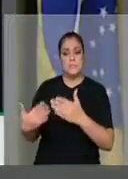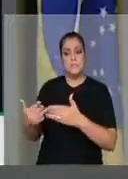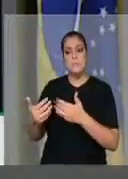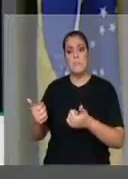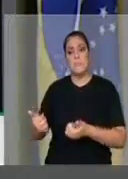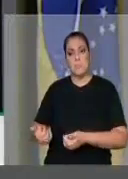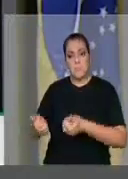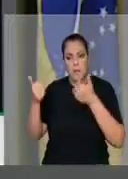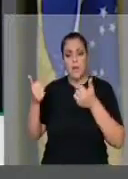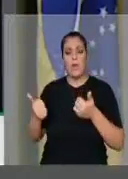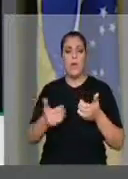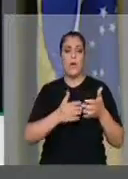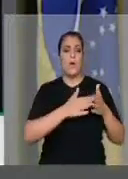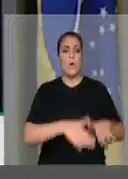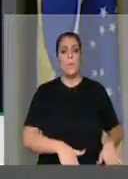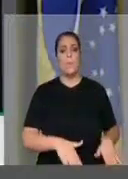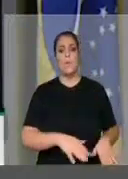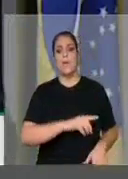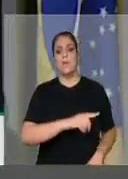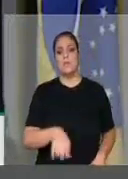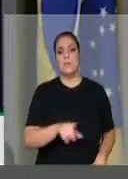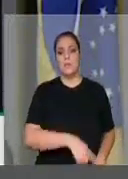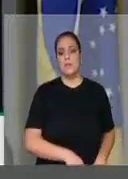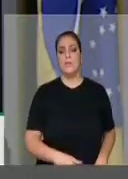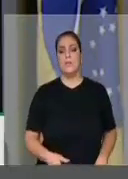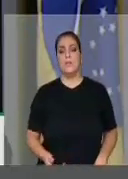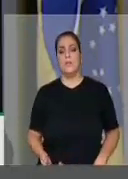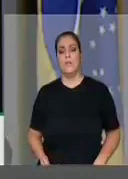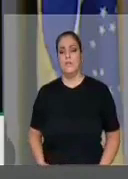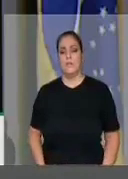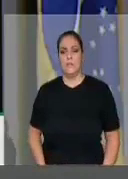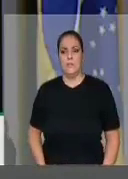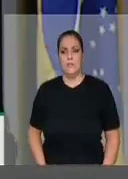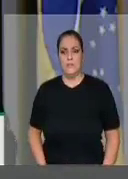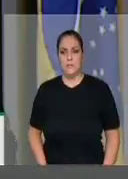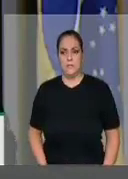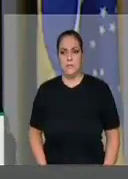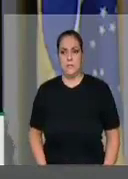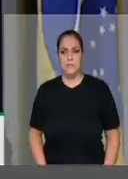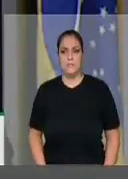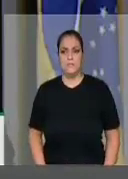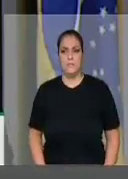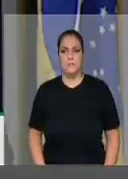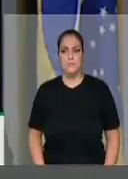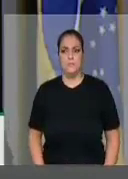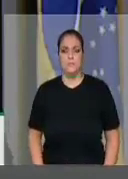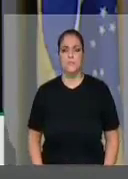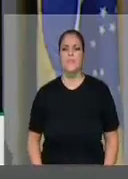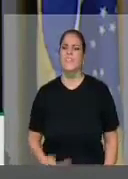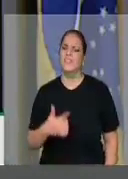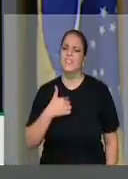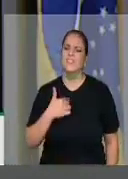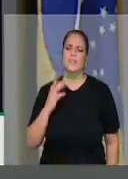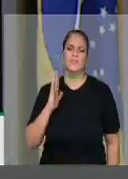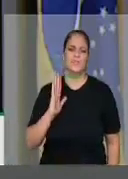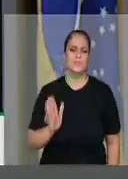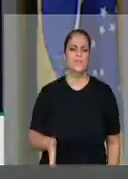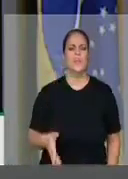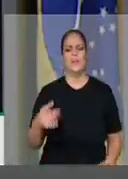funcionando, você implanta o sistema. Eu tenho tido discussões